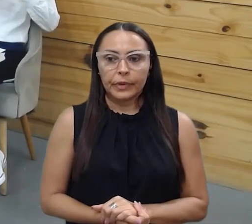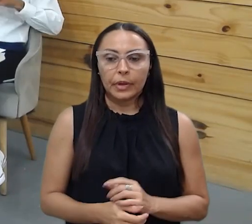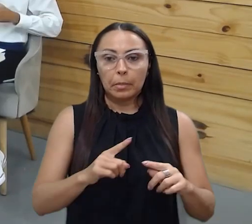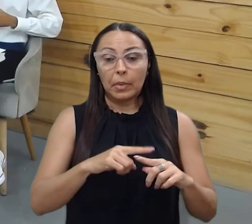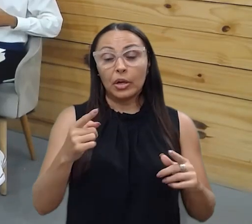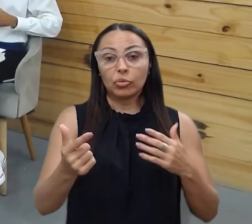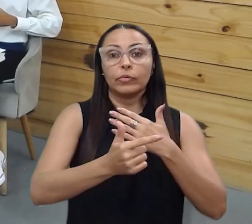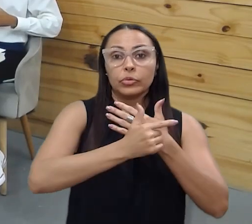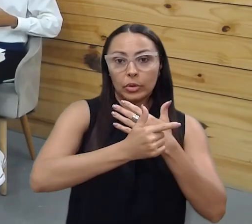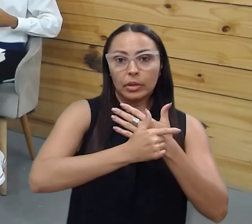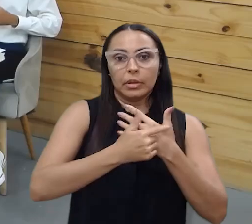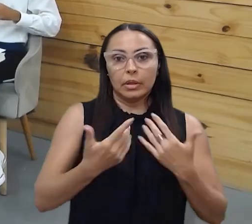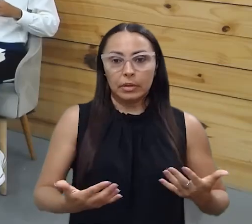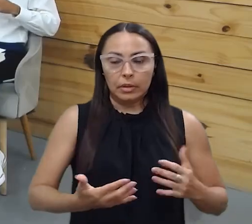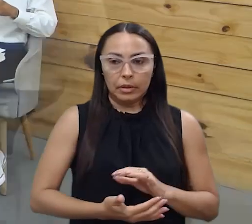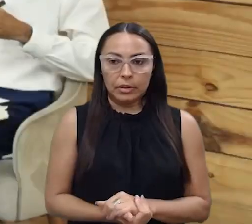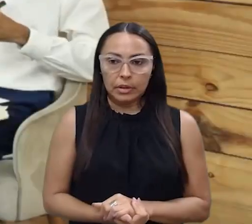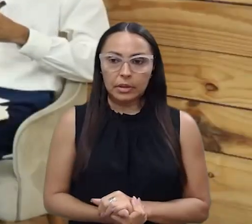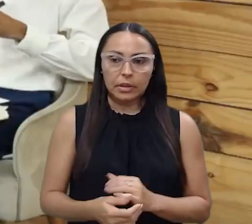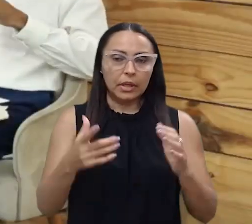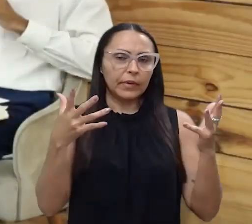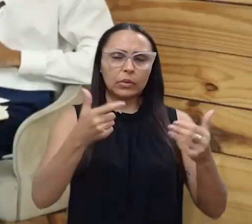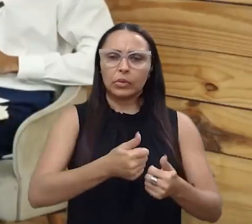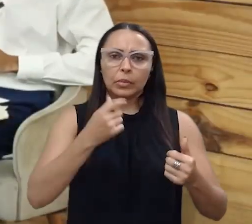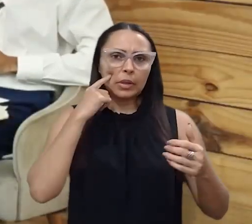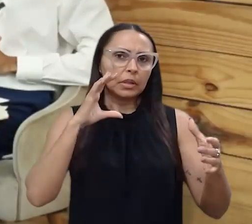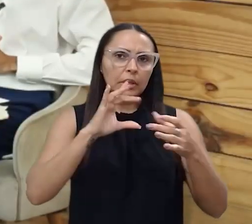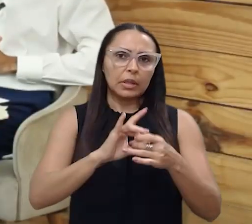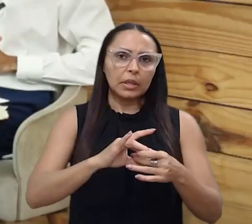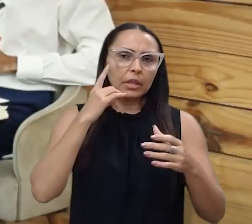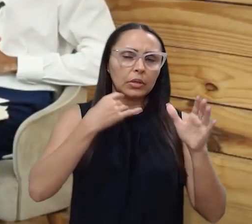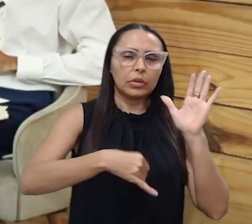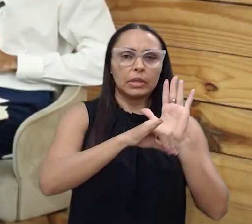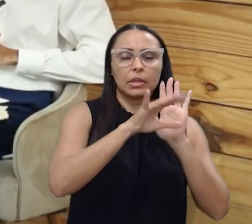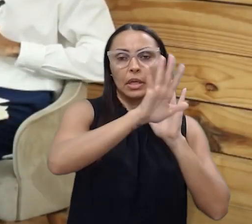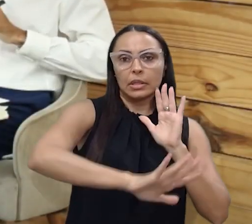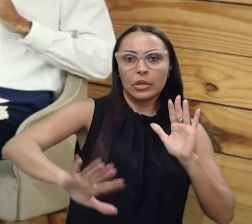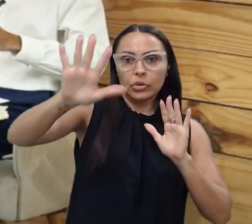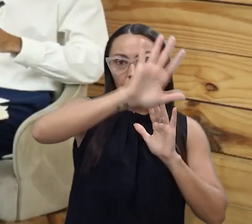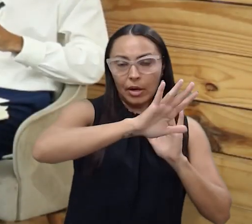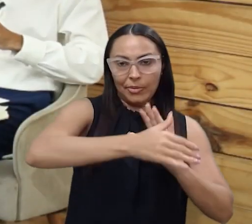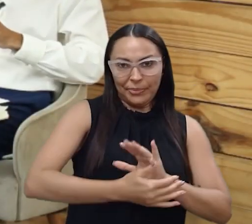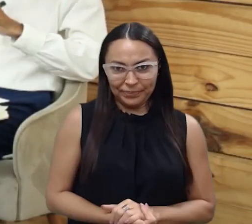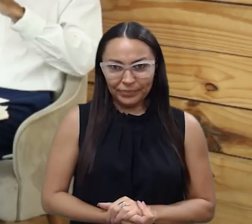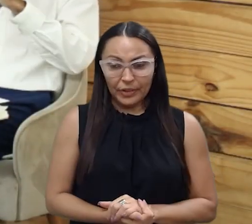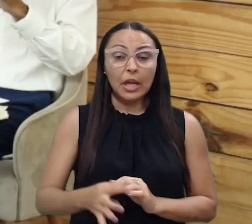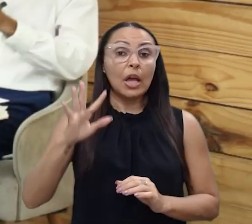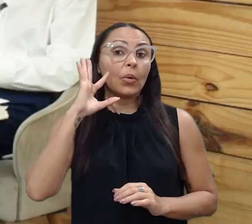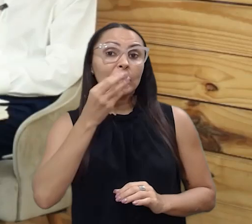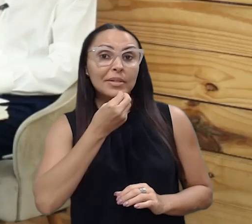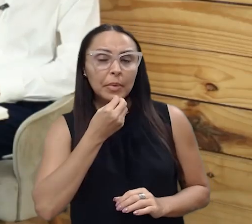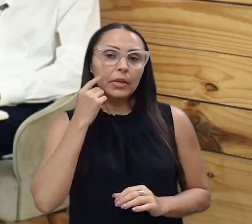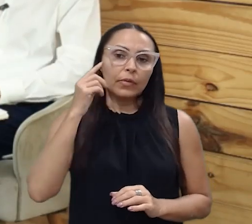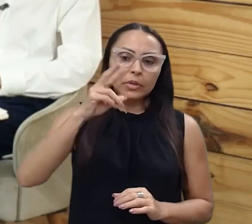uma funcionalidade, né, que estava totalmente ligada à nossa identidade nacional, né, e de um fácil reconhecimento. A gente